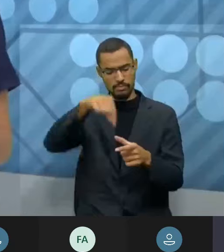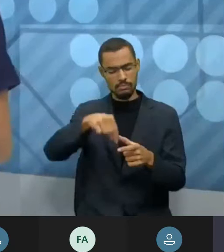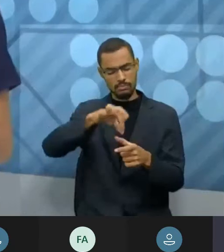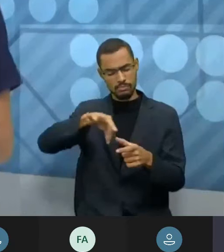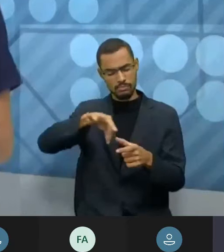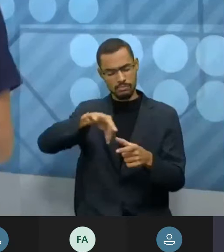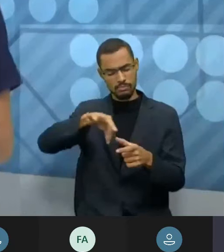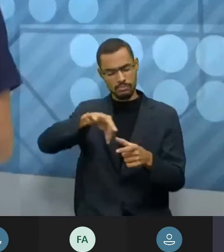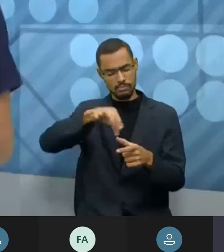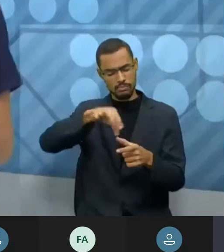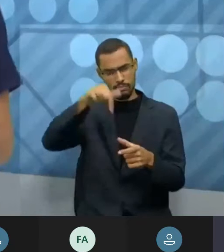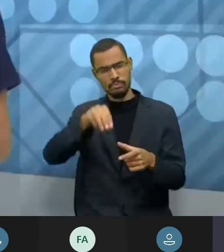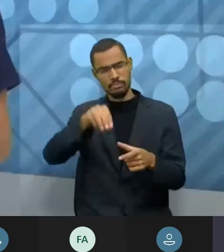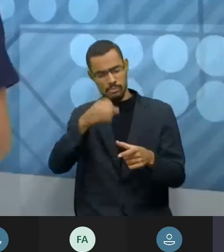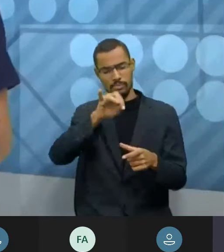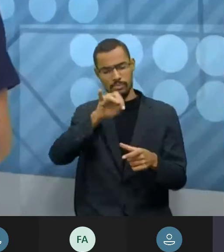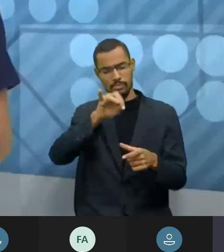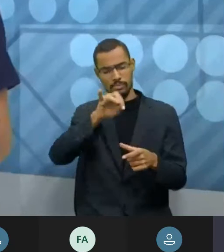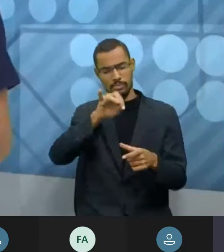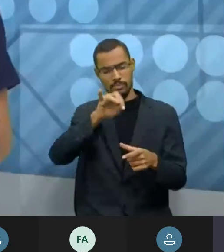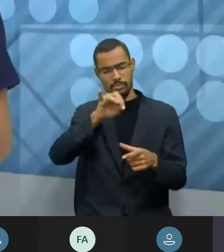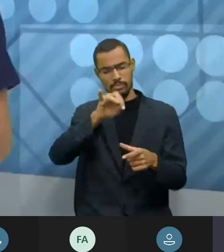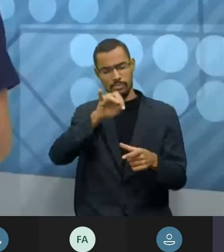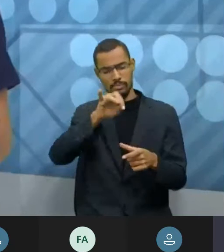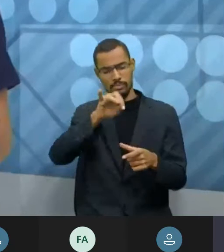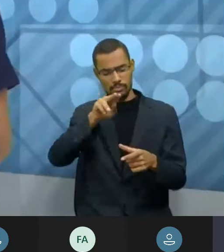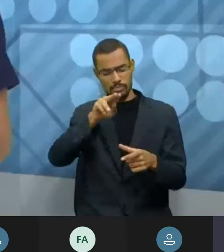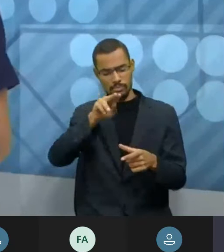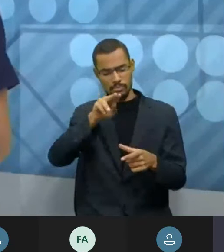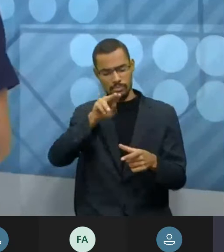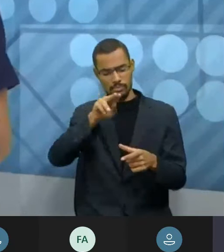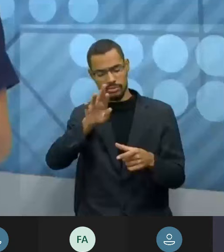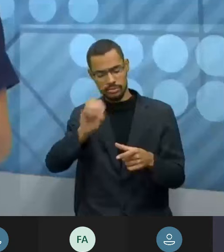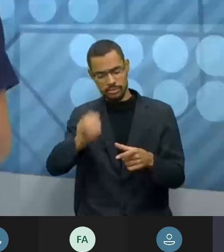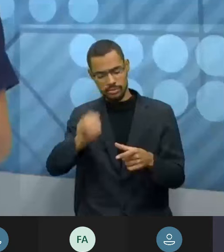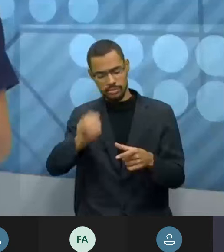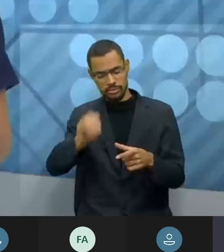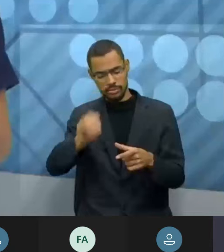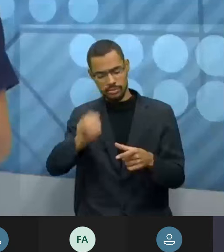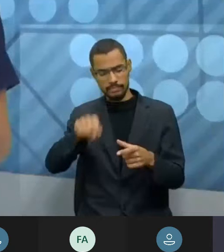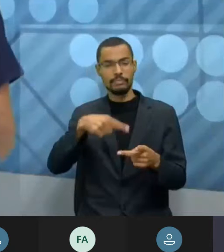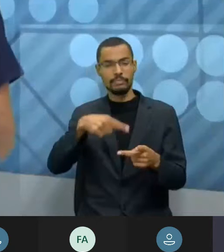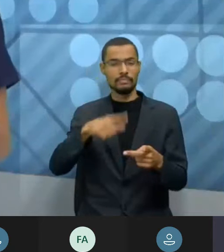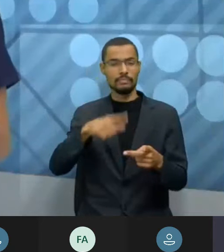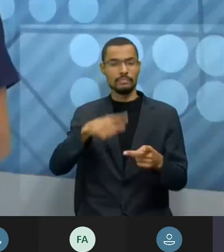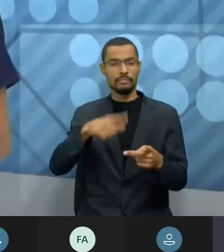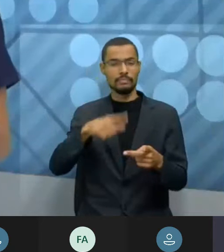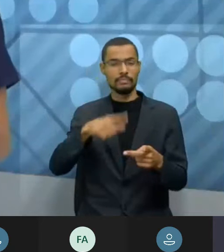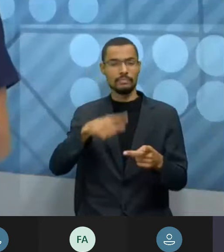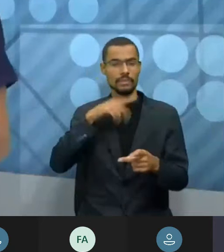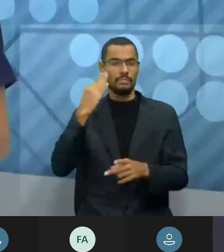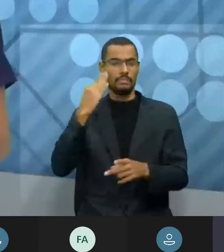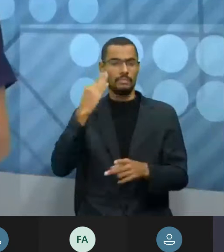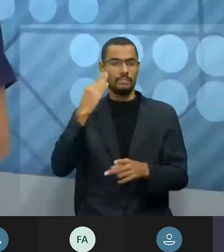utilizar aumentos de 10 a 40 vezes. Então, vamos iniciar a nossa primeira lâmina. Então, na primeira